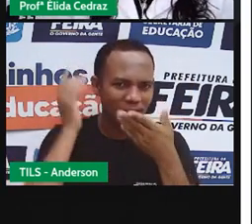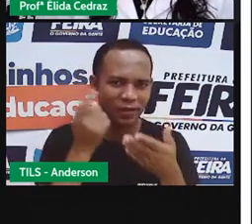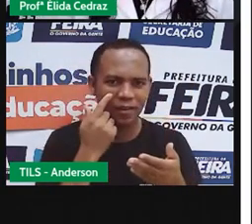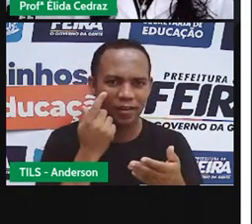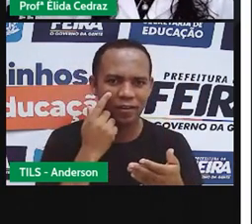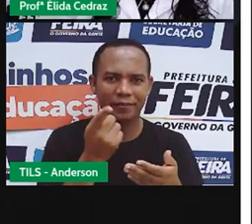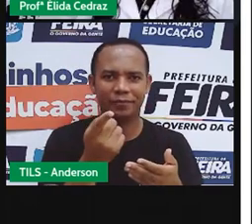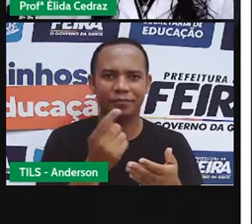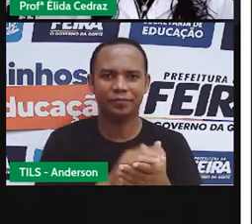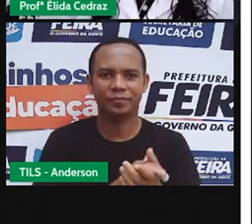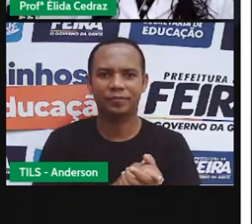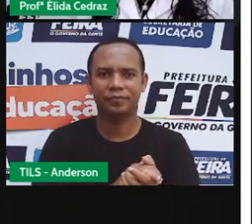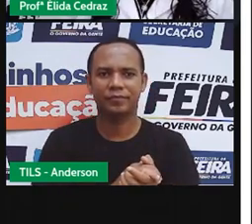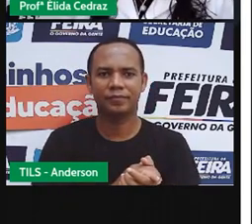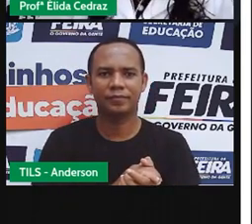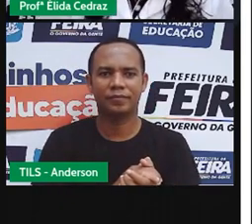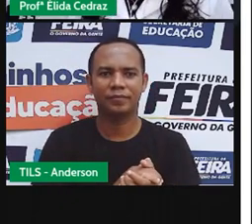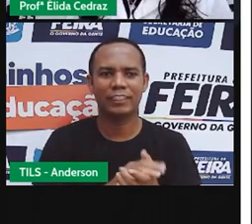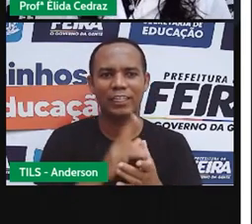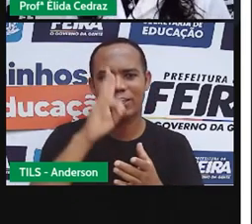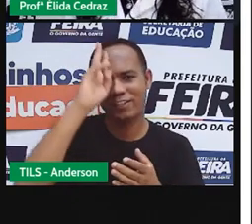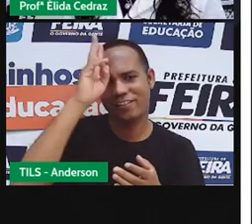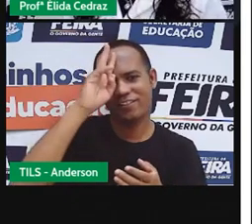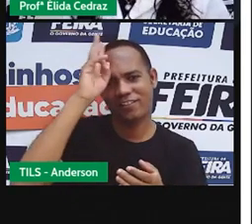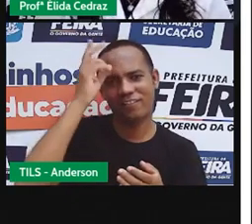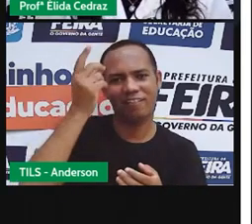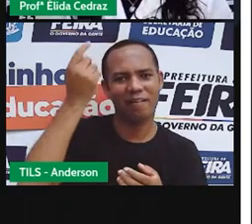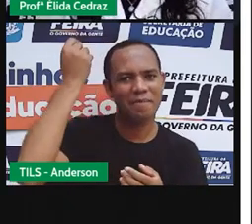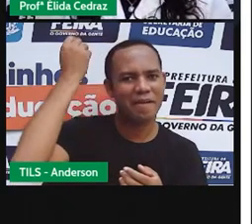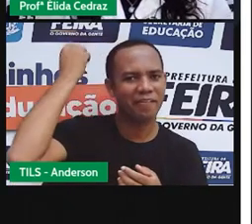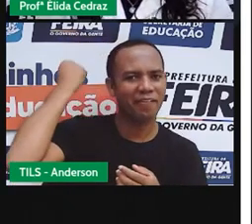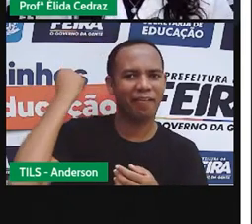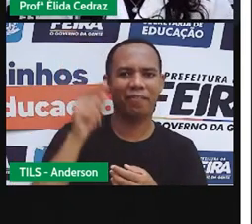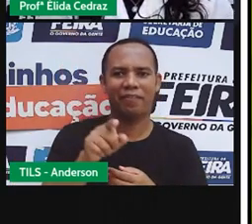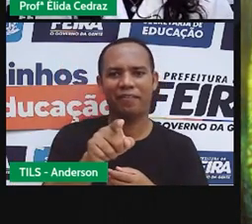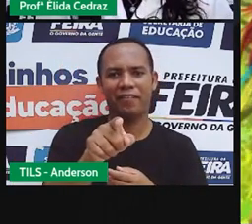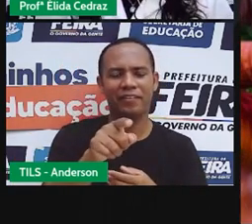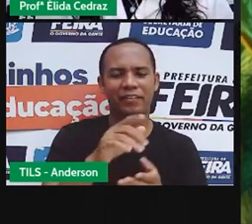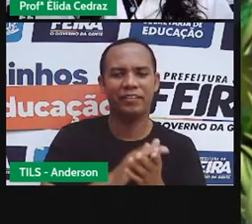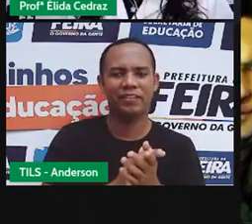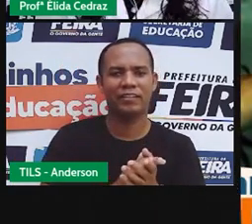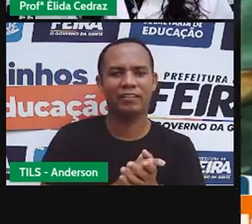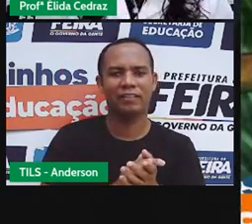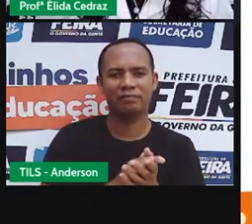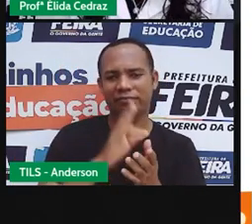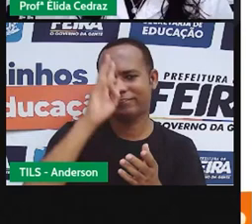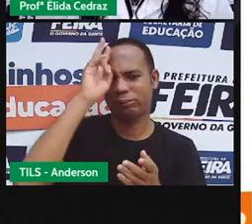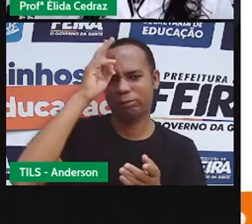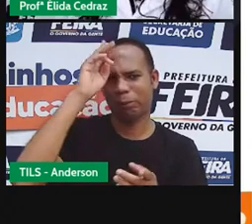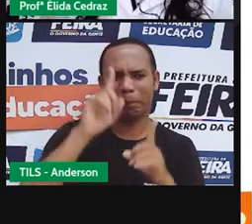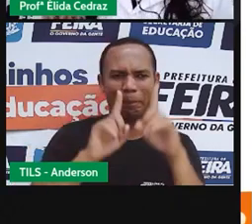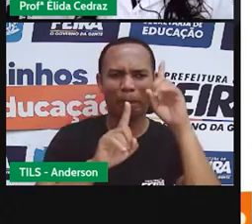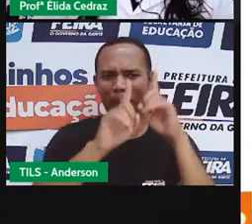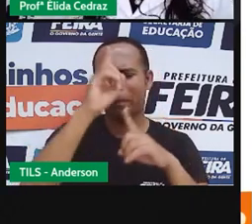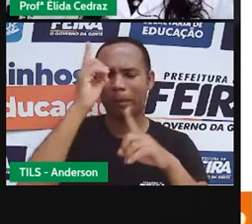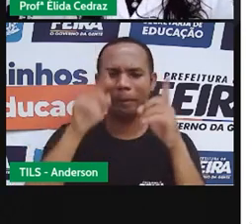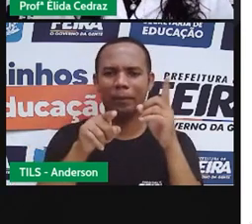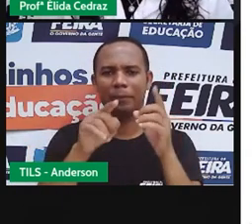Aqui está a Caipora e a Iara, que é conhecida como a Mãe d'Água.